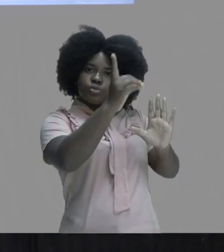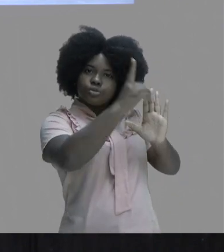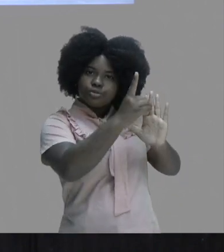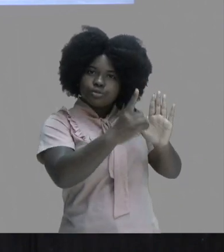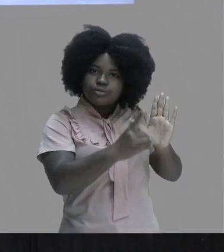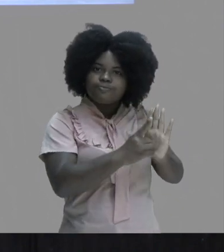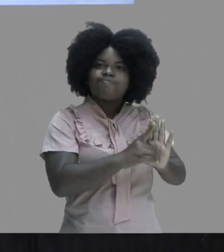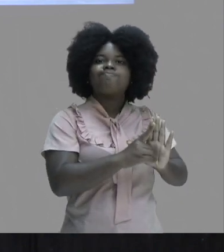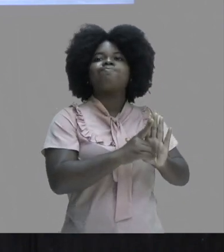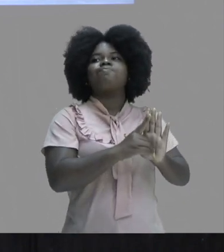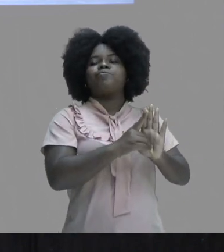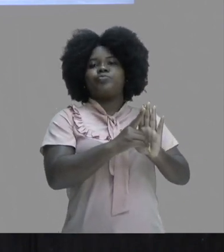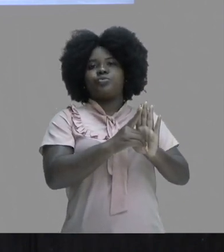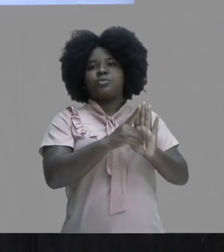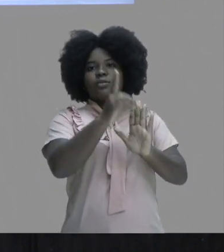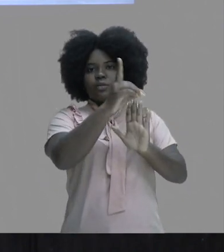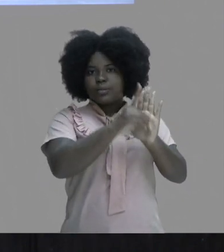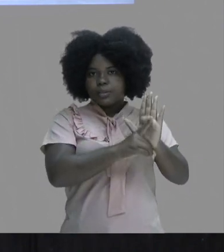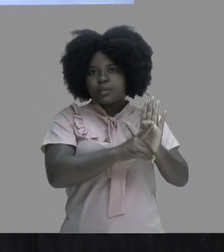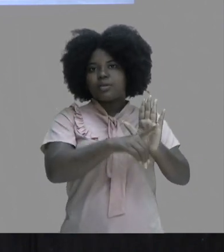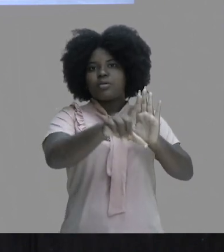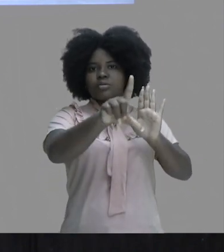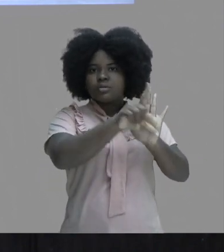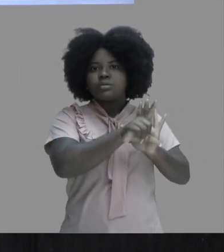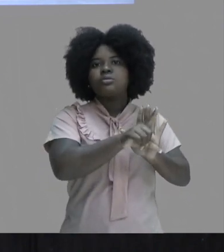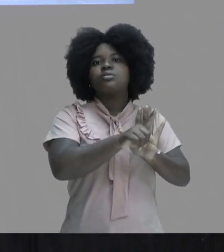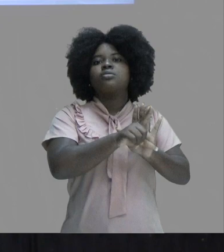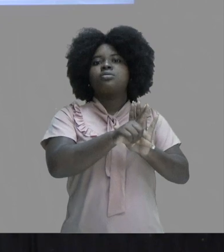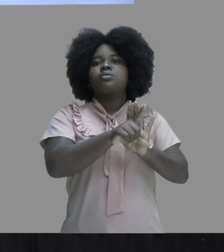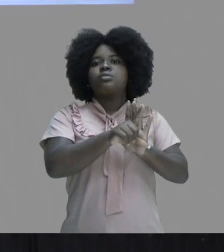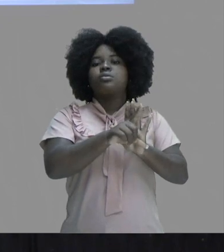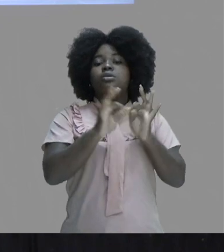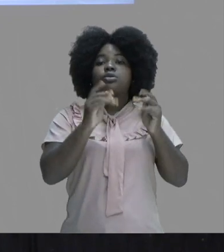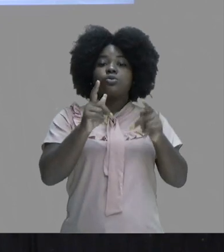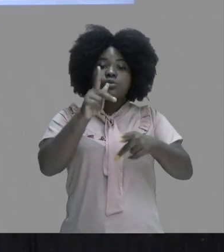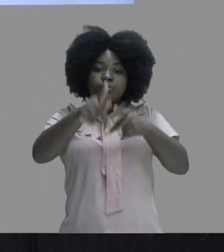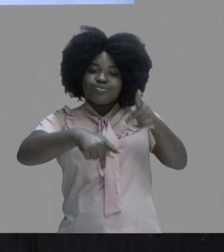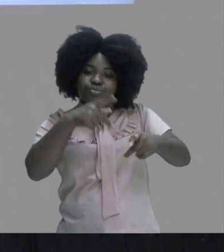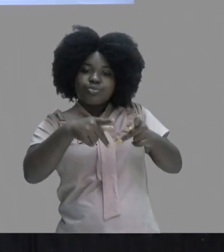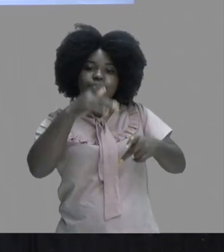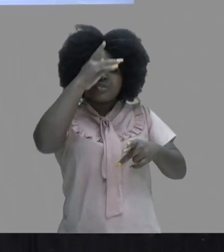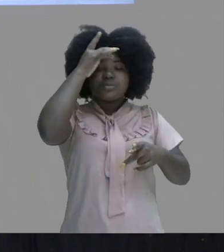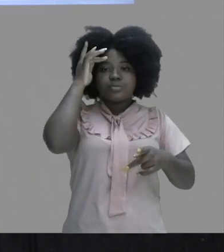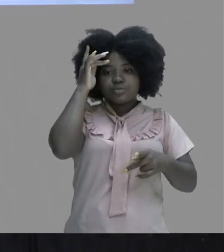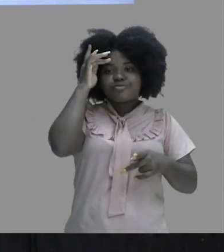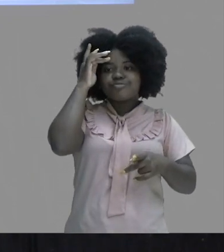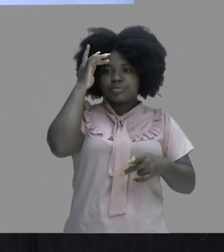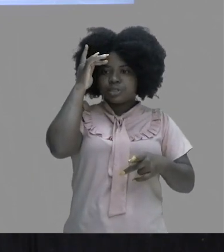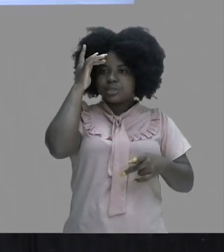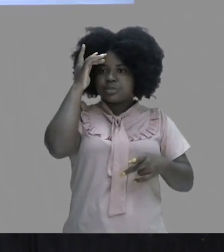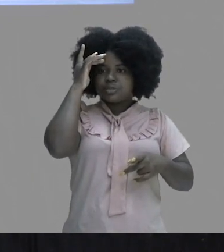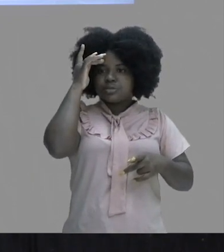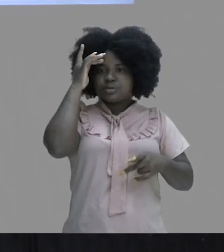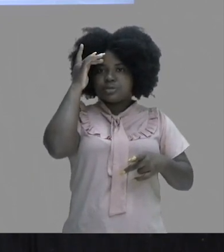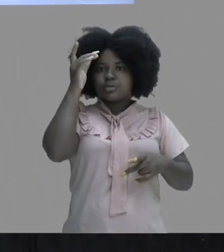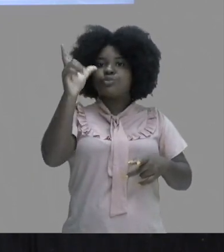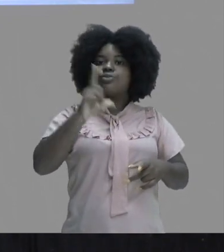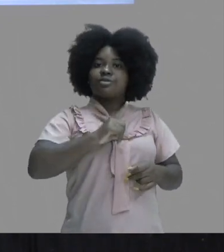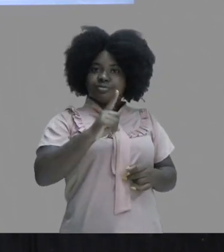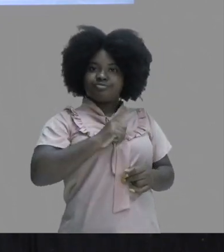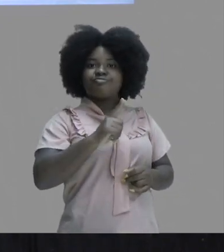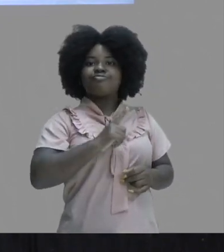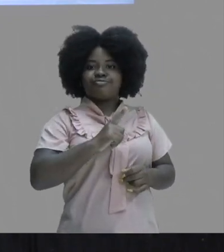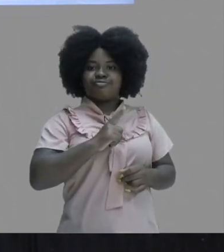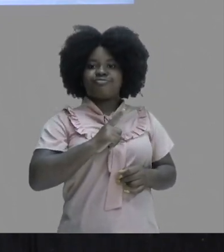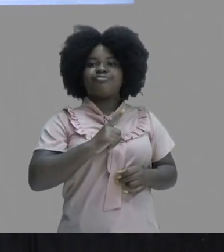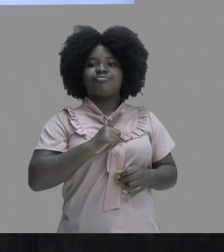pessoas humanas, todos os seres humanos devem ter acesso. Não é um direito